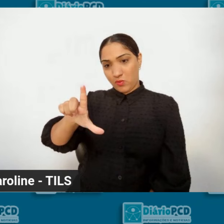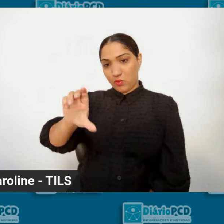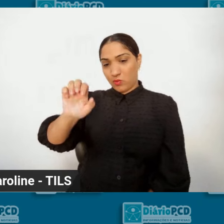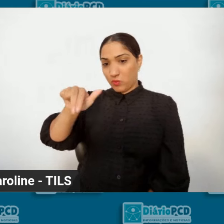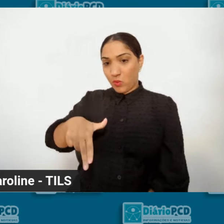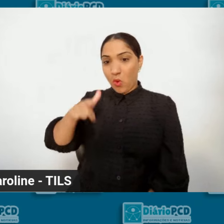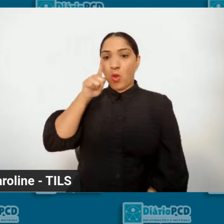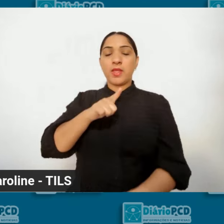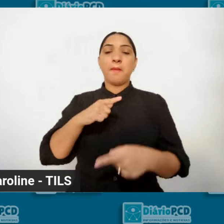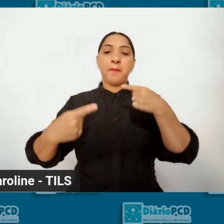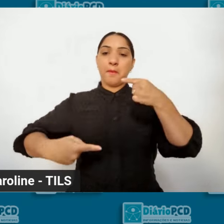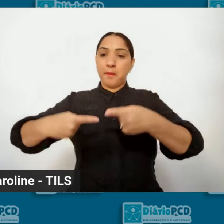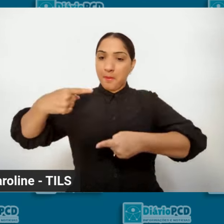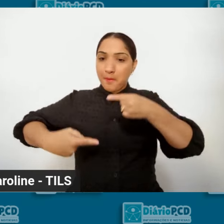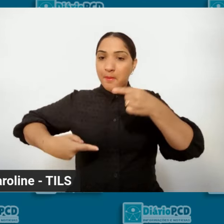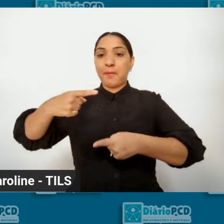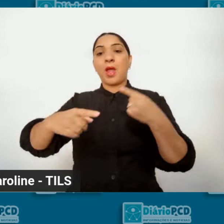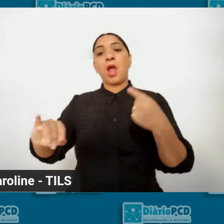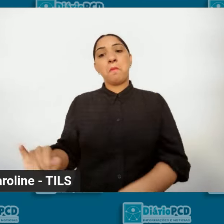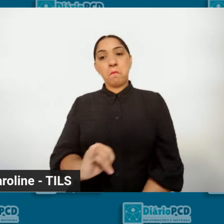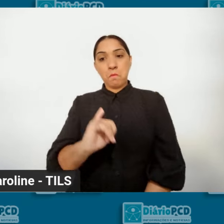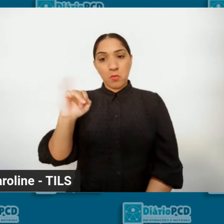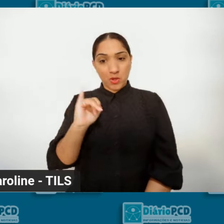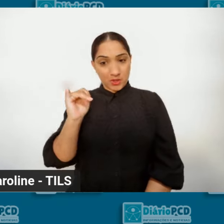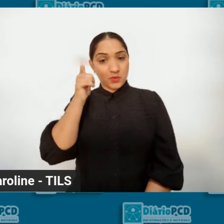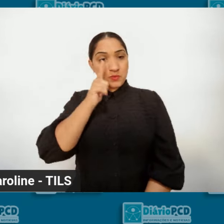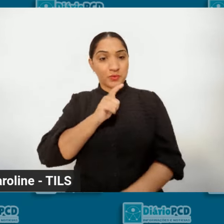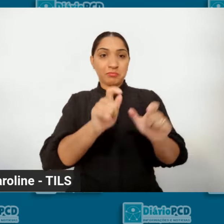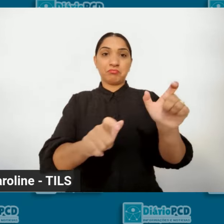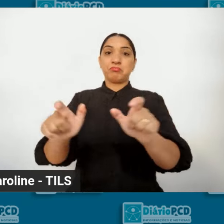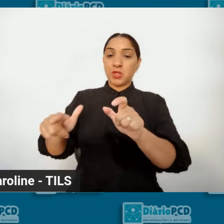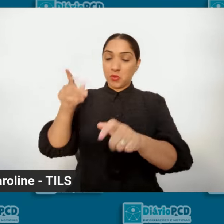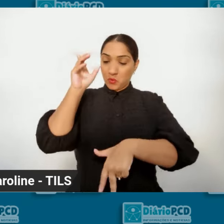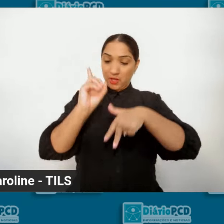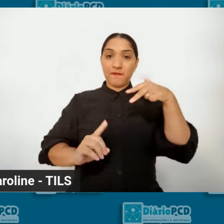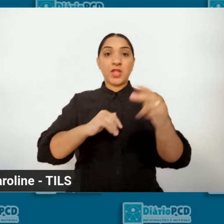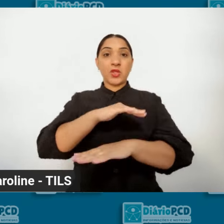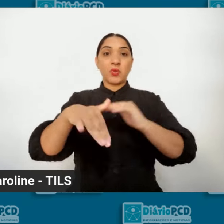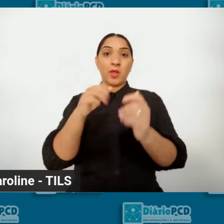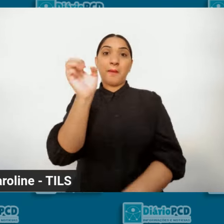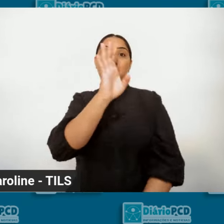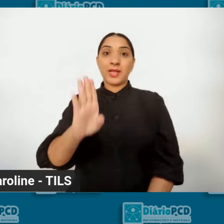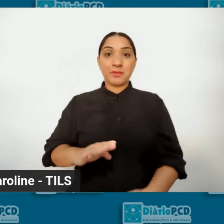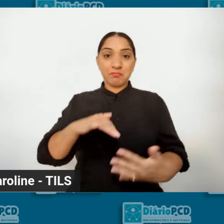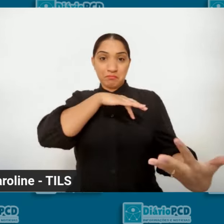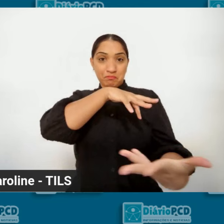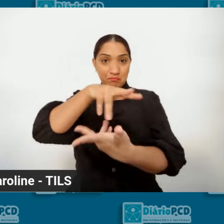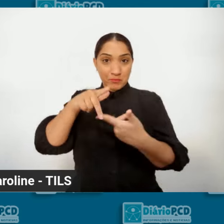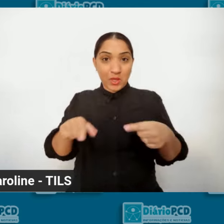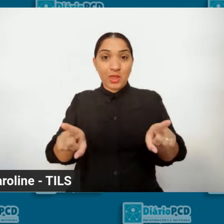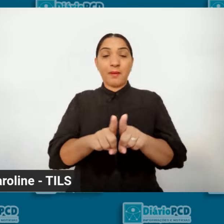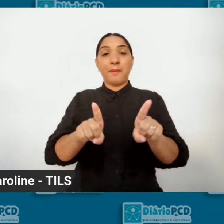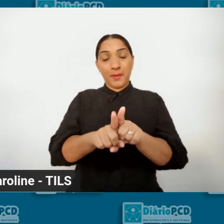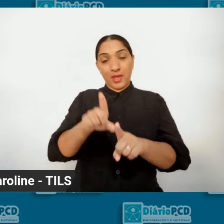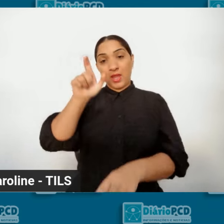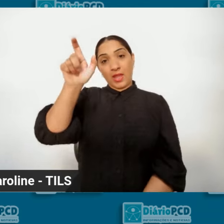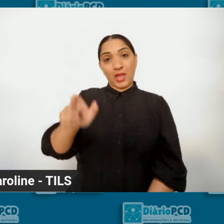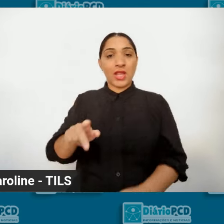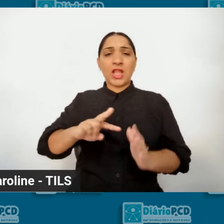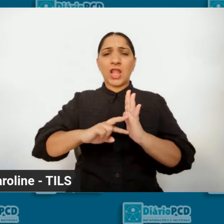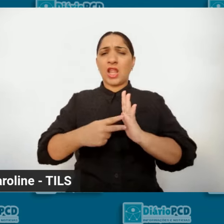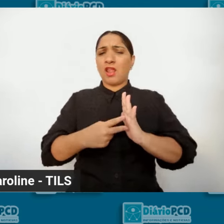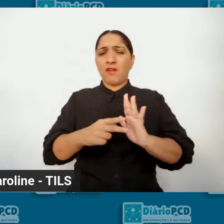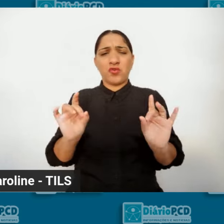que tem uma importância para a pessoa com deficiência em todo o Brasil, em todo o mundo. Doutor Joelson não significa